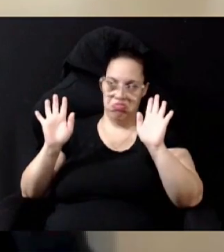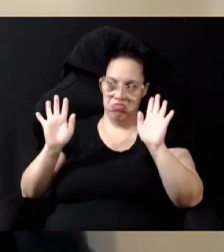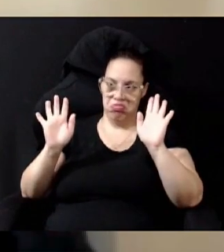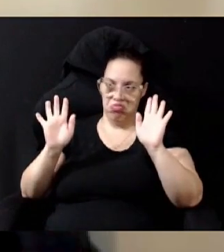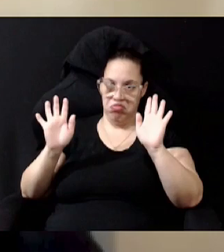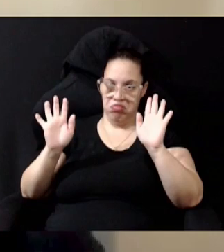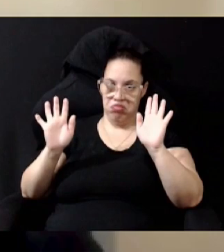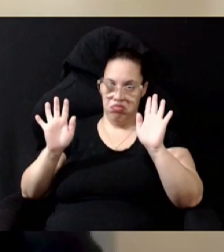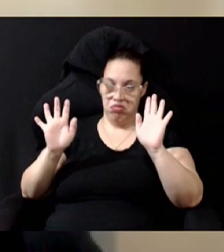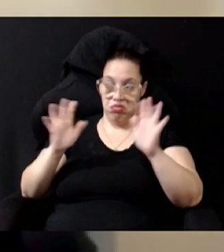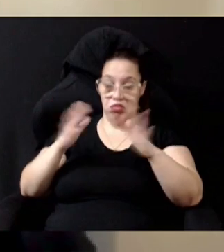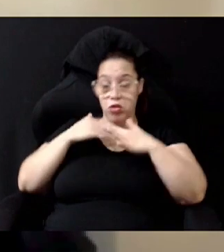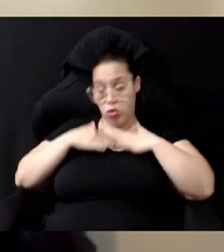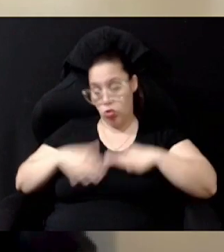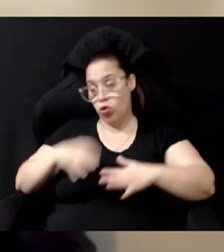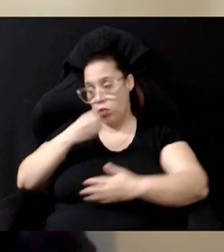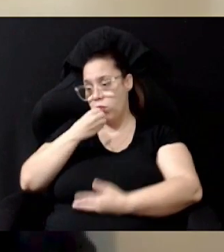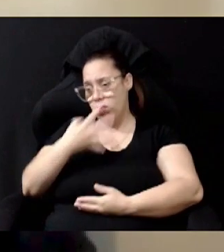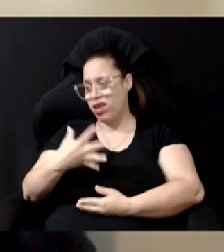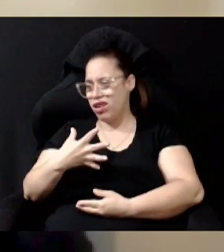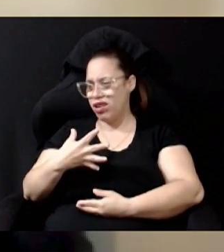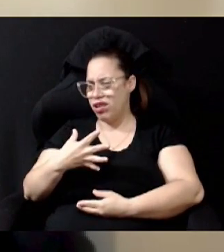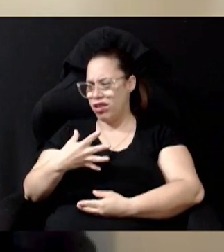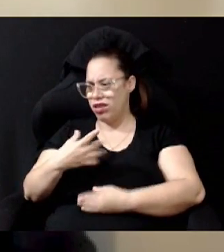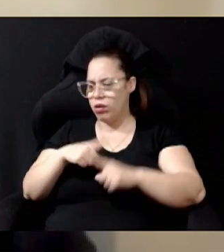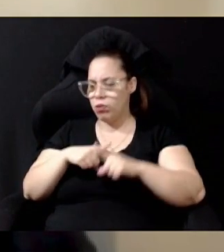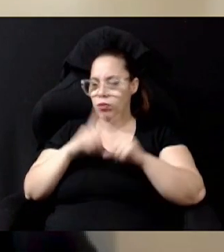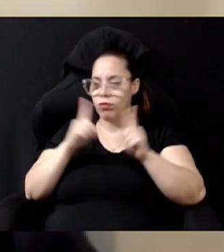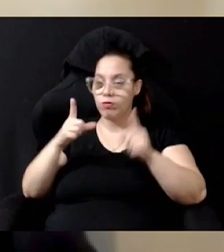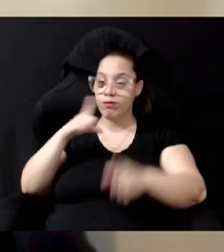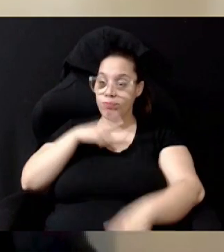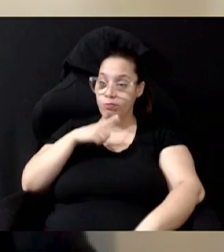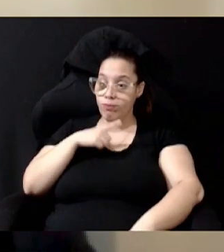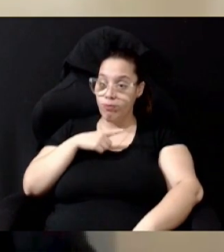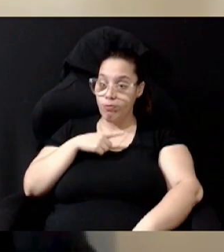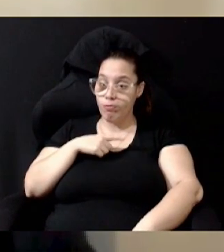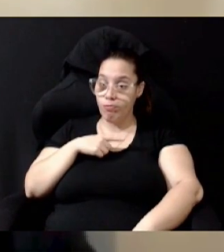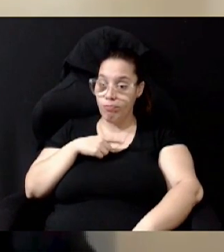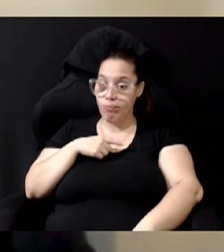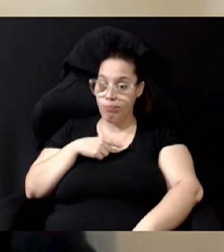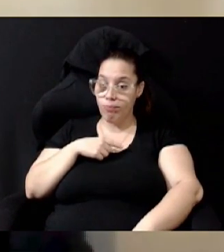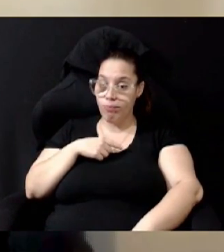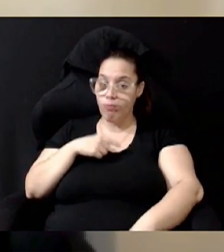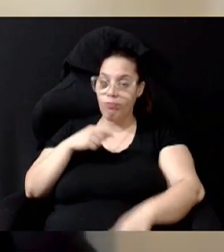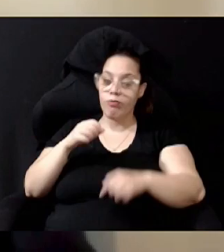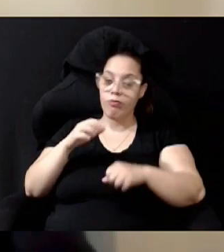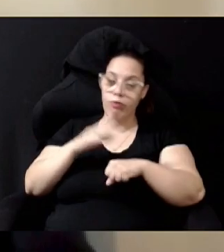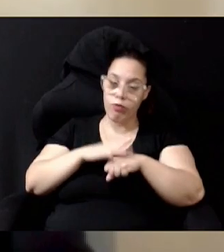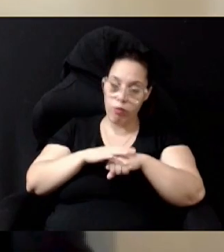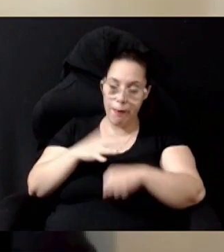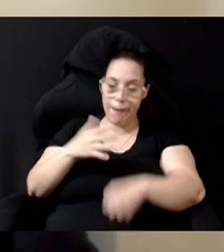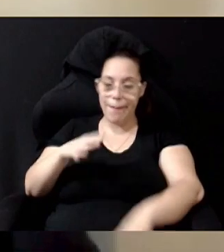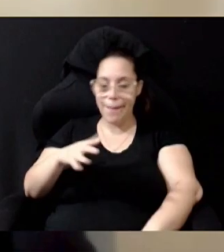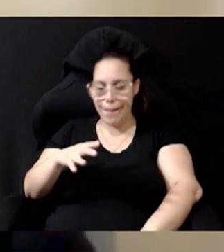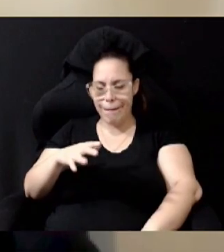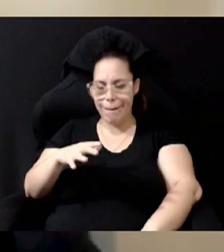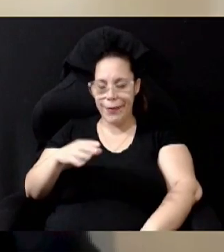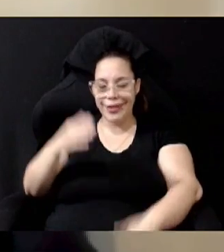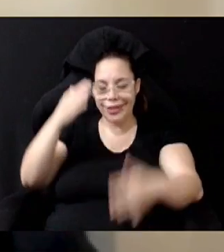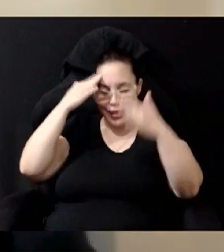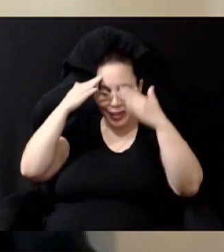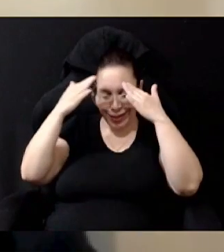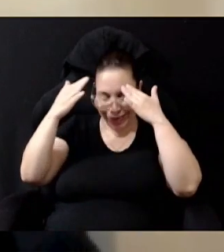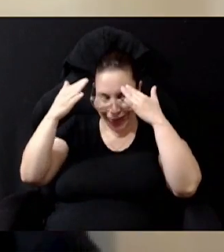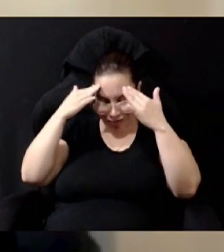saudável. Mas para as pessoas que têm essas restrições da doença de Parkinson, atividade física é terapia, é